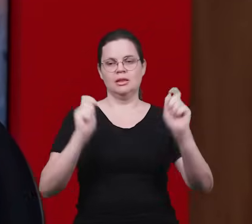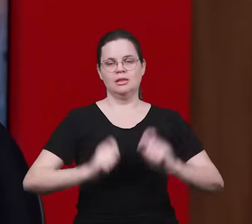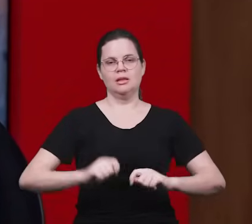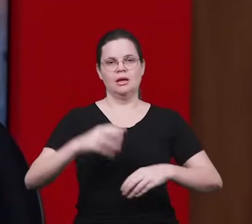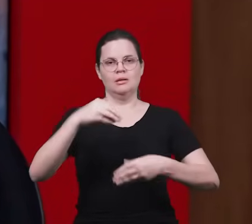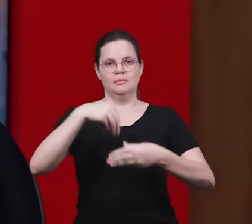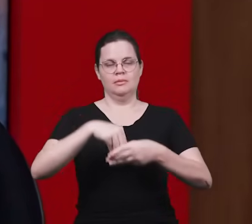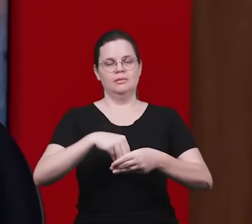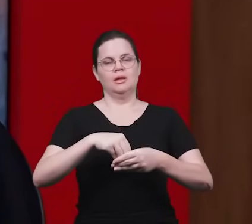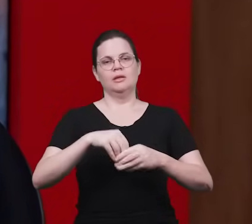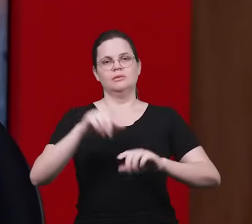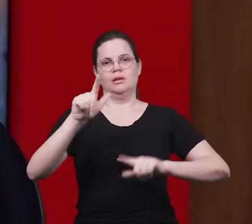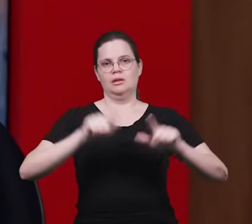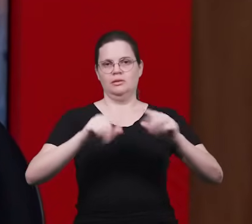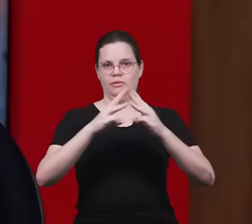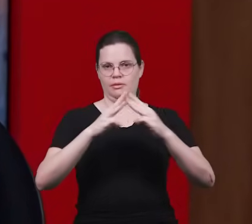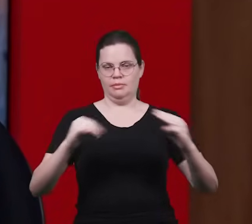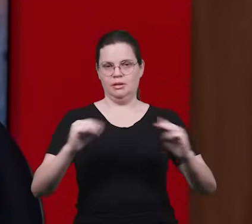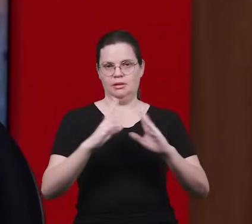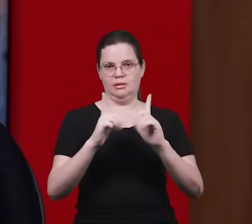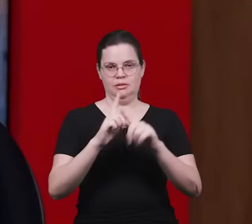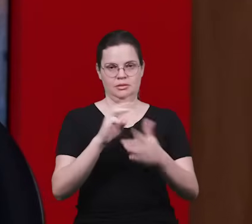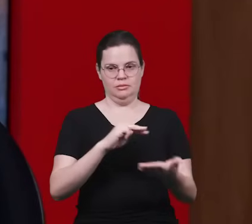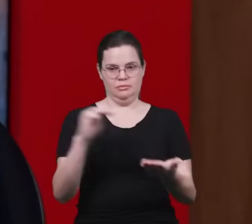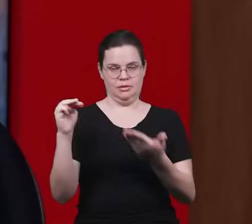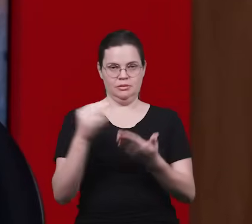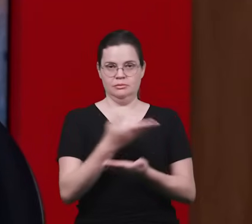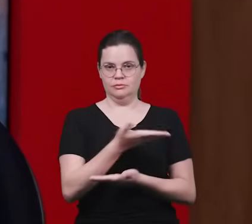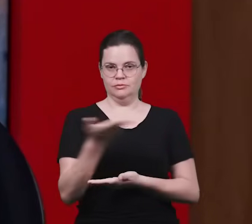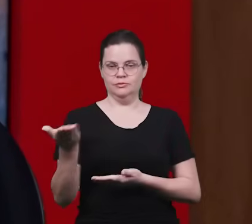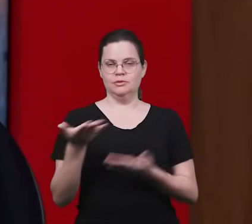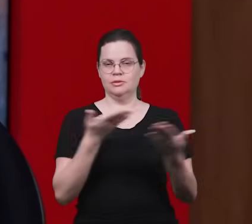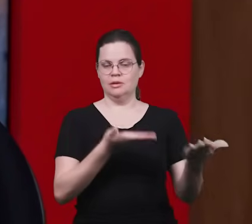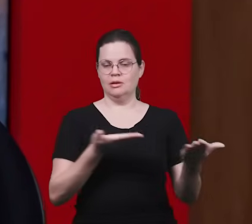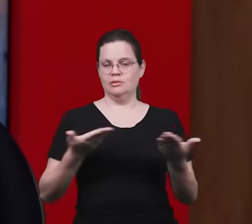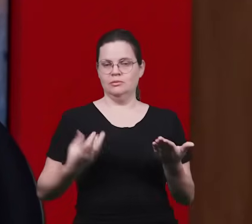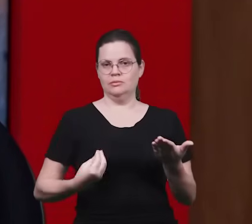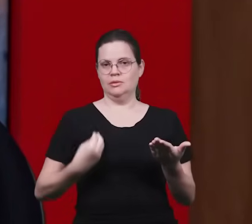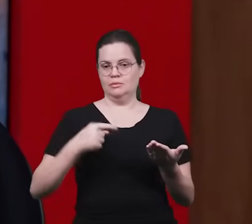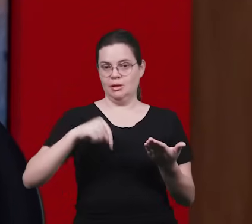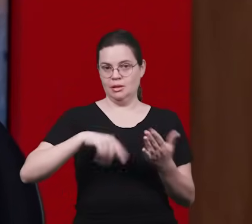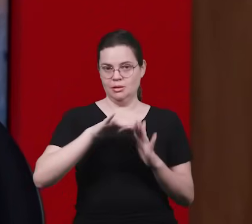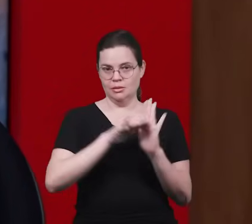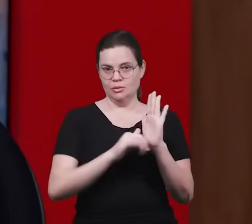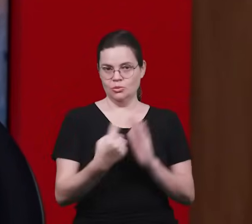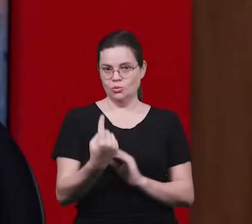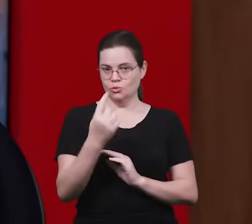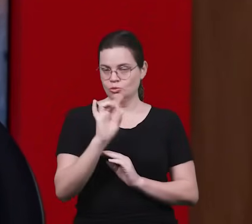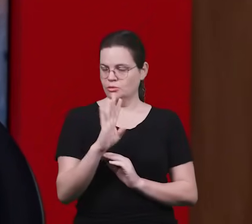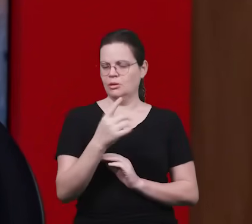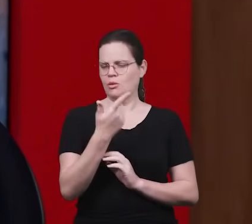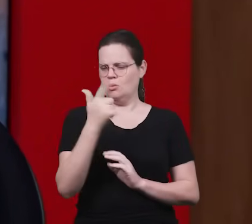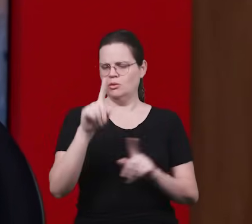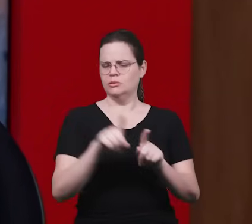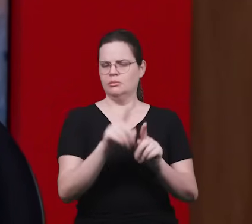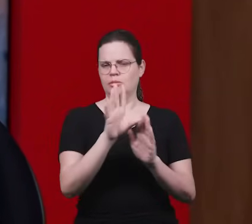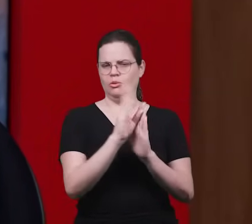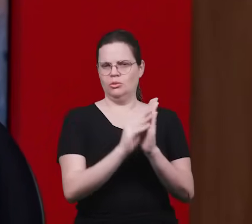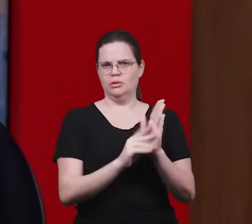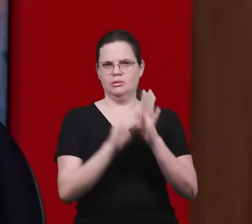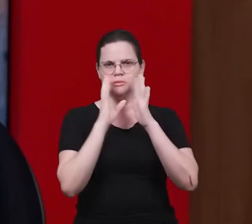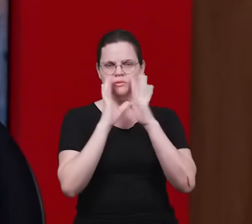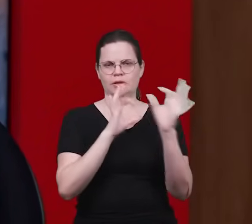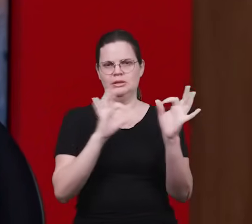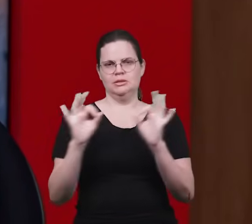da Igreja Cristã Maranata, na TV Manaim, e você está convidado a participar não somente deste, mas de outros programas. Você vai ver aí